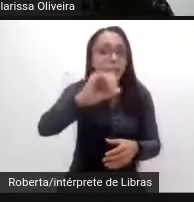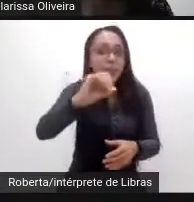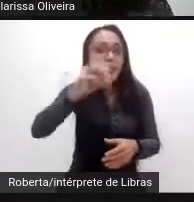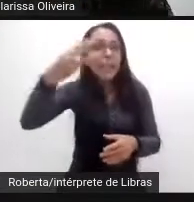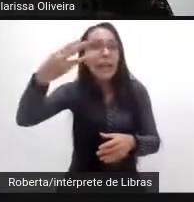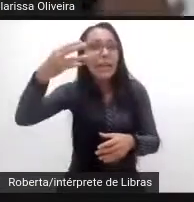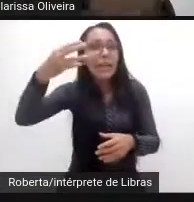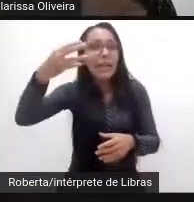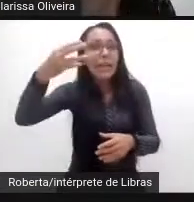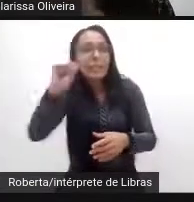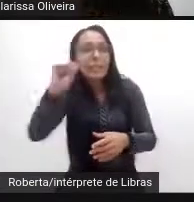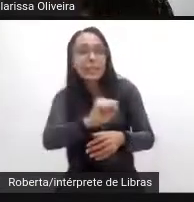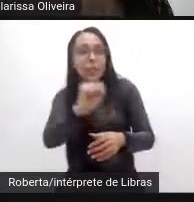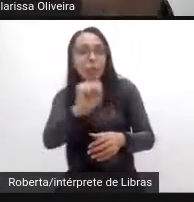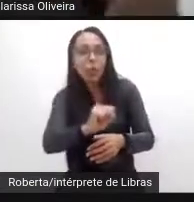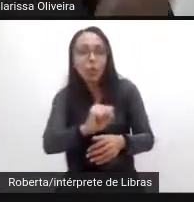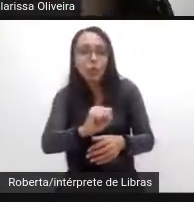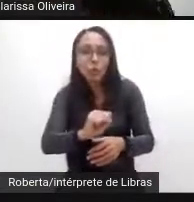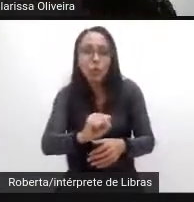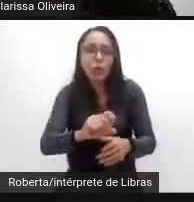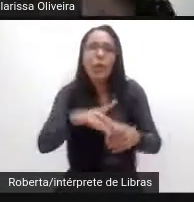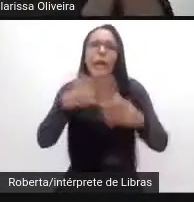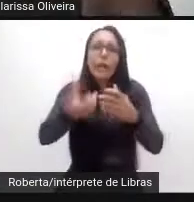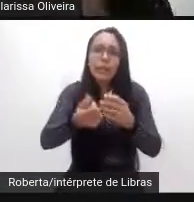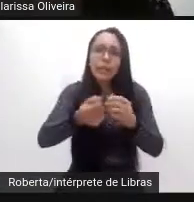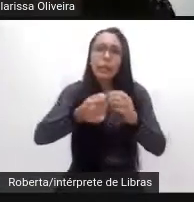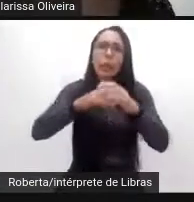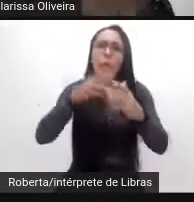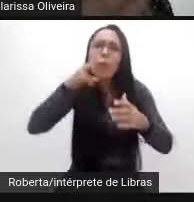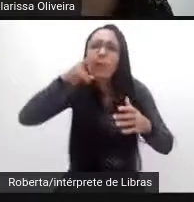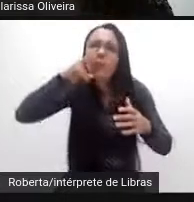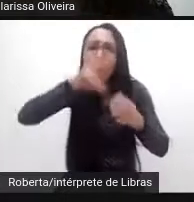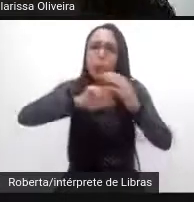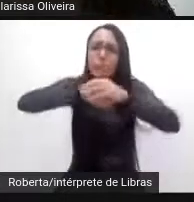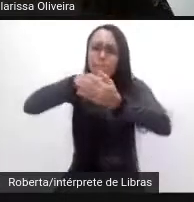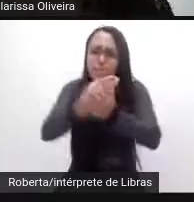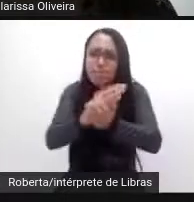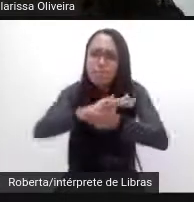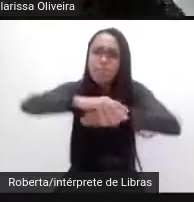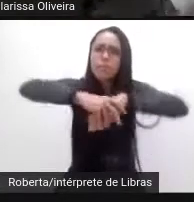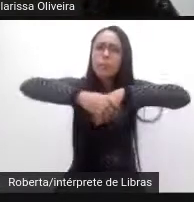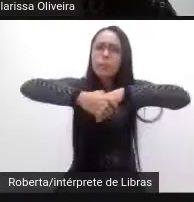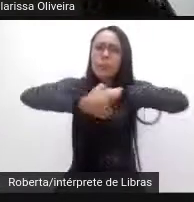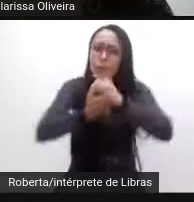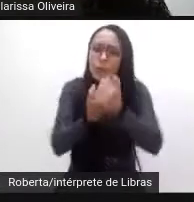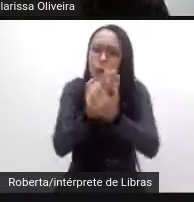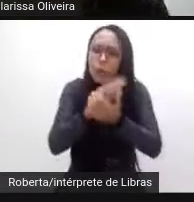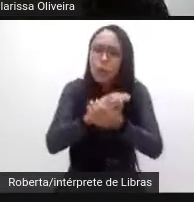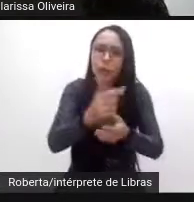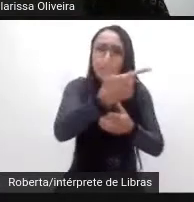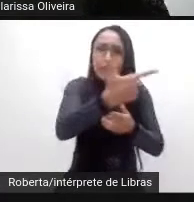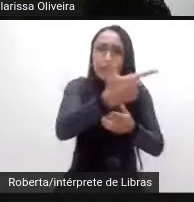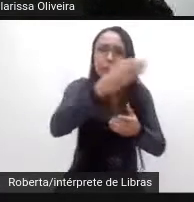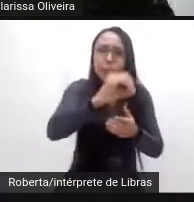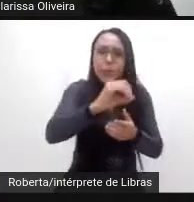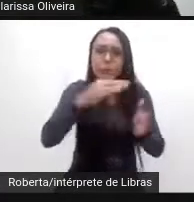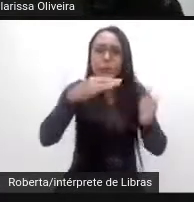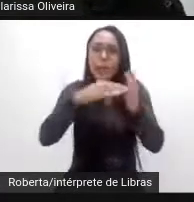passando o álcool gel, friccionando as mãos, esfregando bem as mãos, de 20 a 30